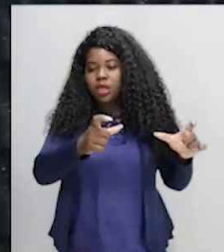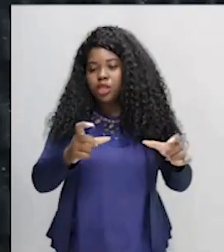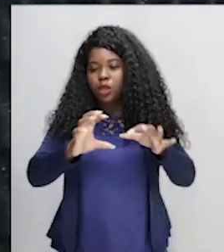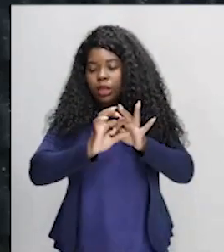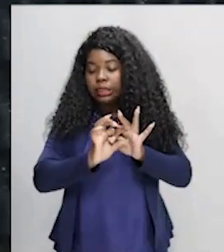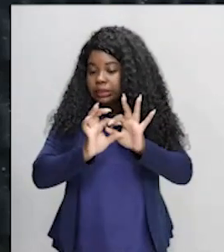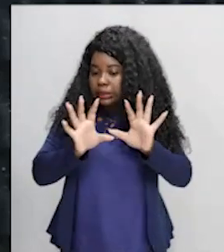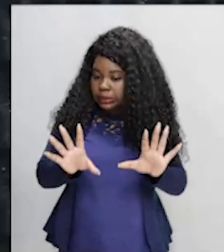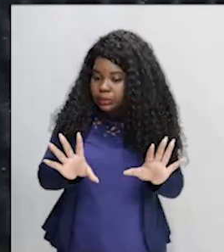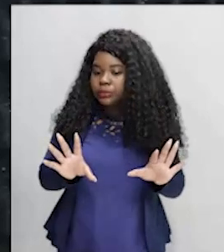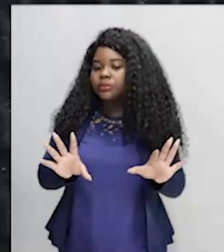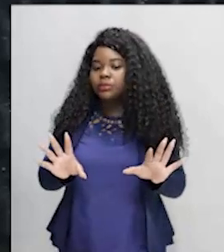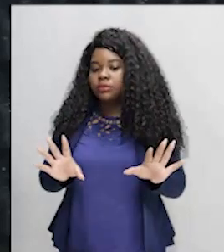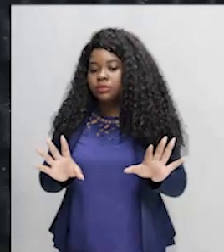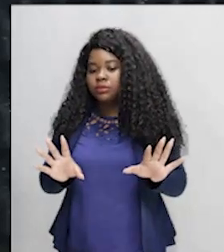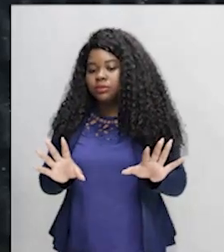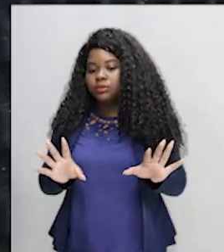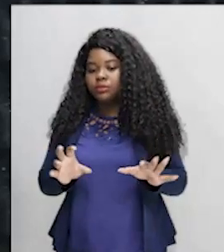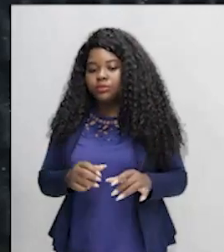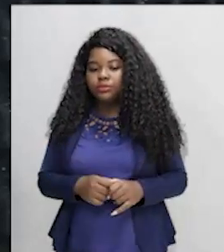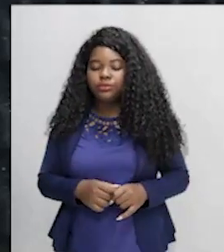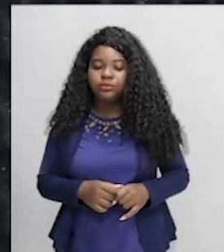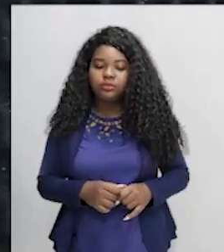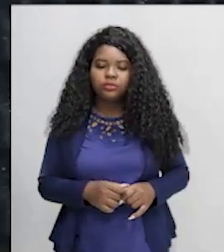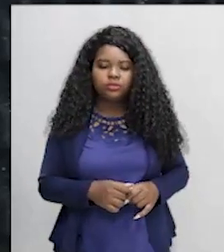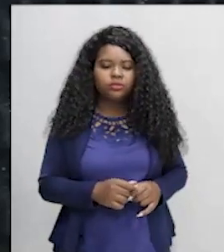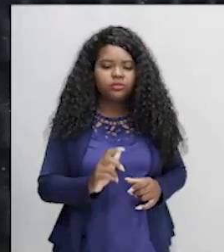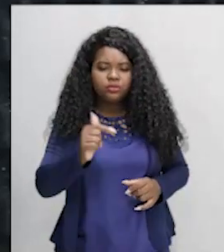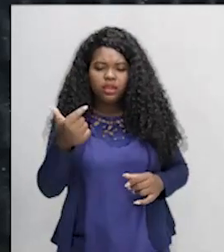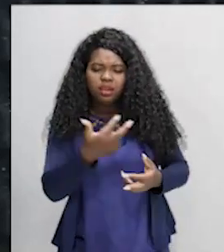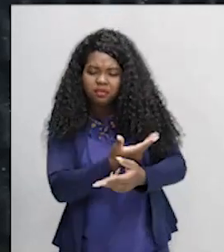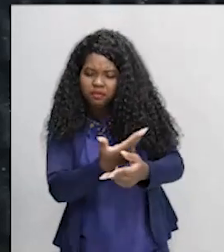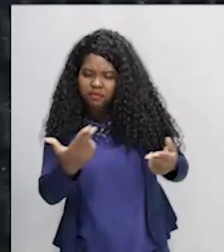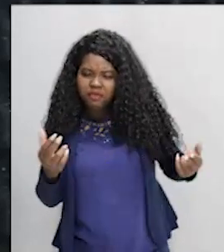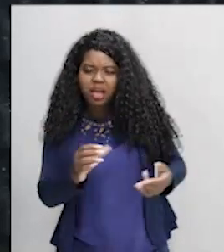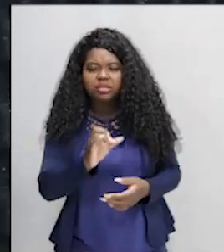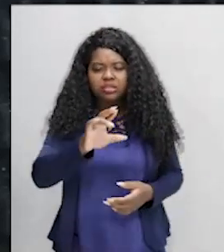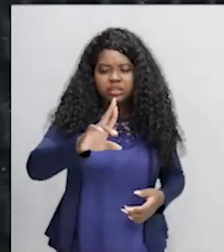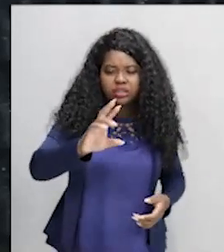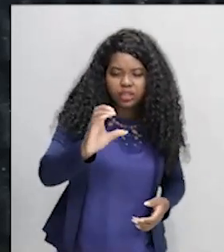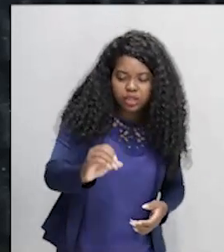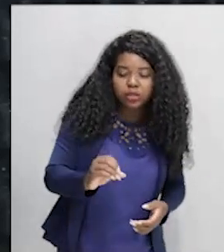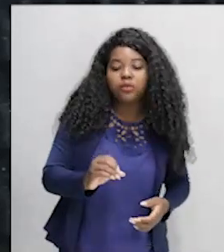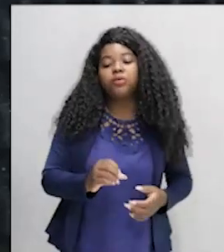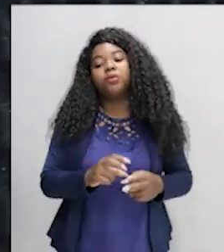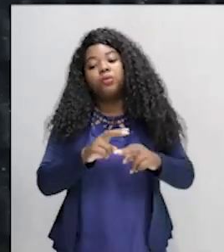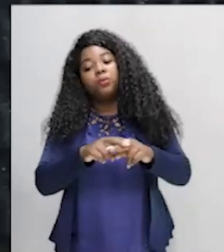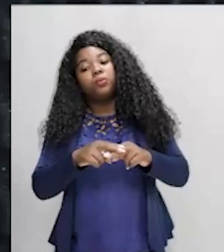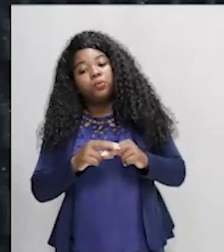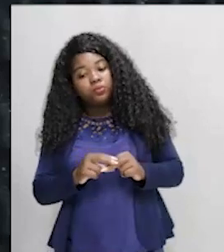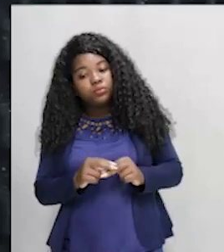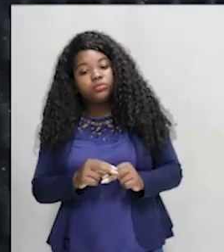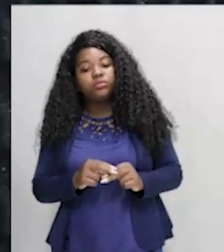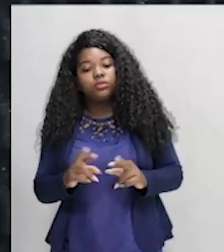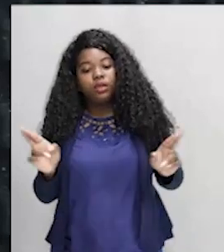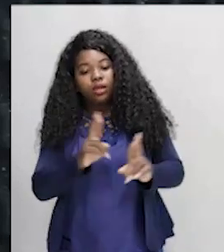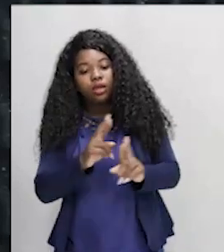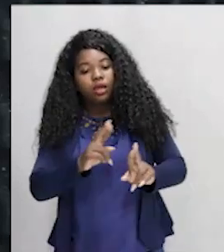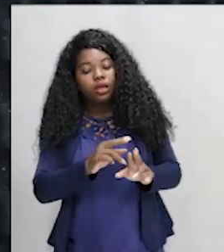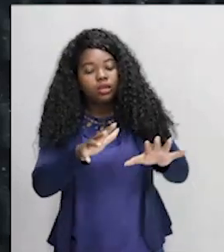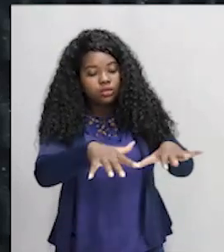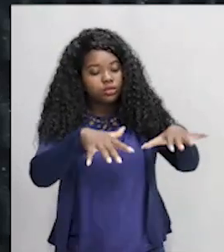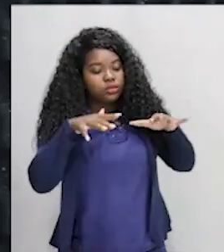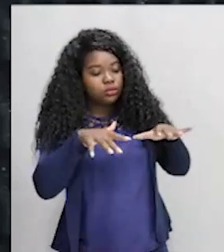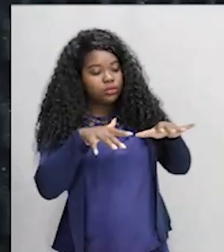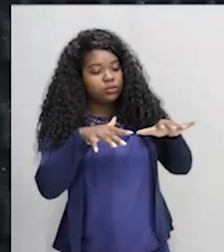ou locais que não são convencionais. Galpões, fábricas e circos. Enquanto isso, a relação do palco